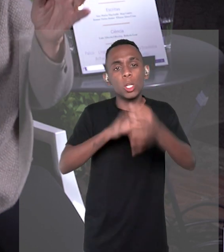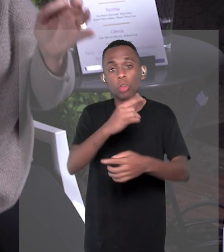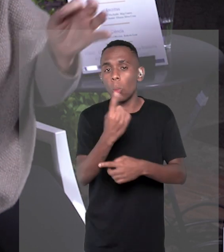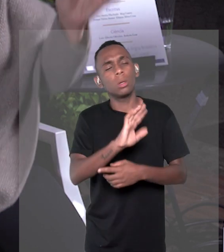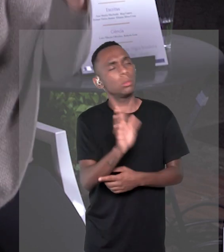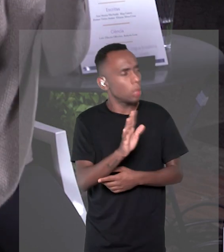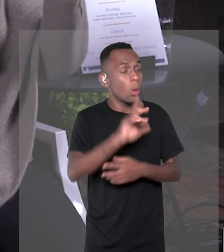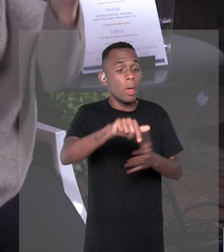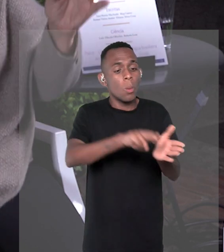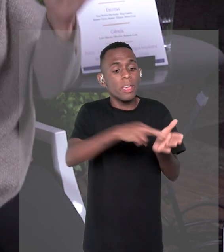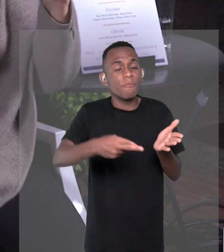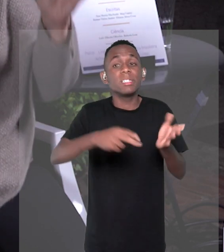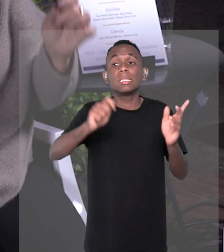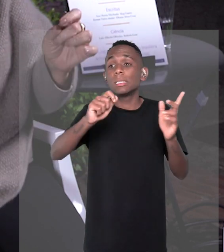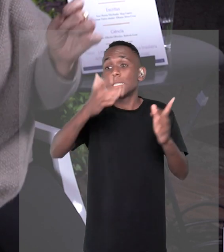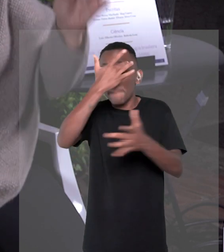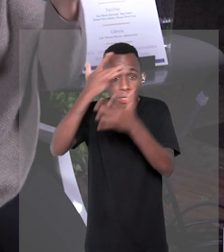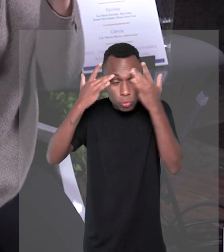Ninguém que não seja